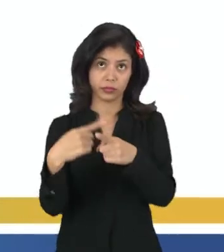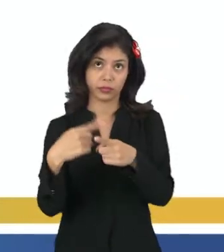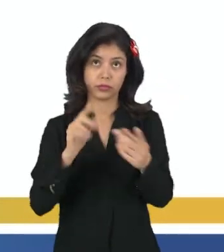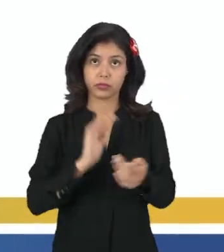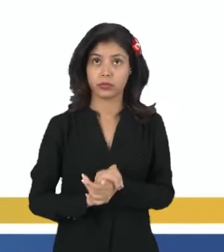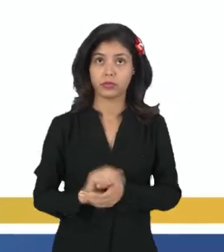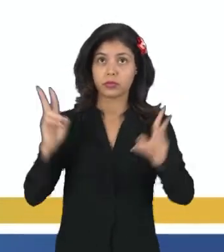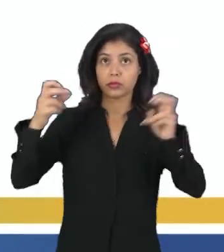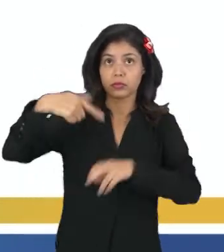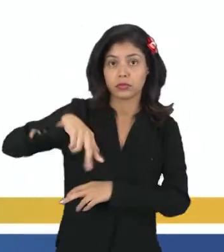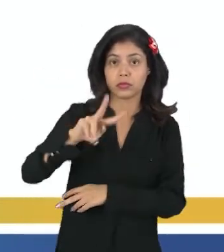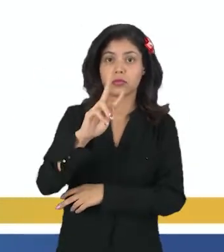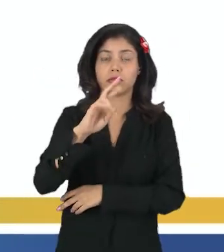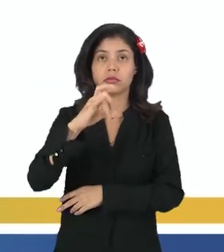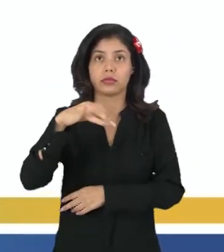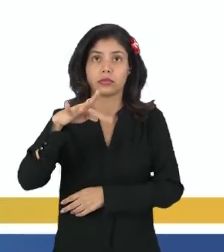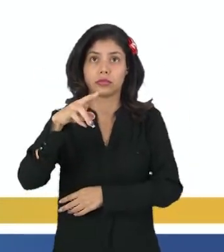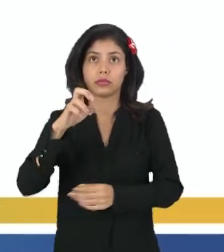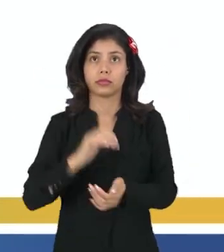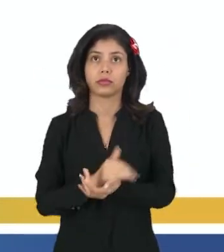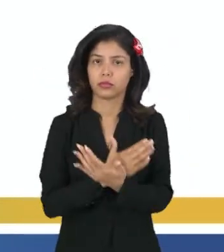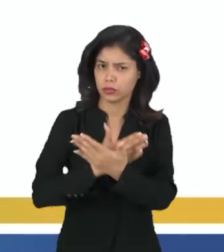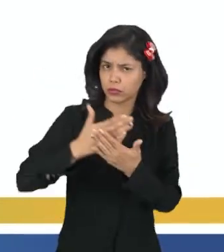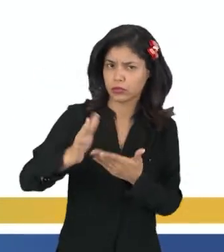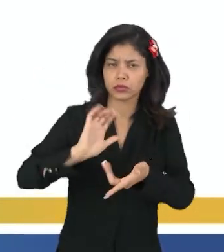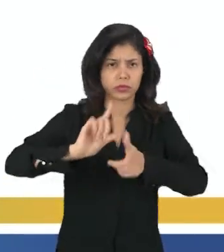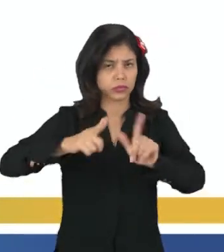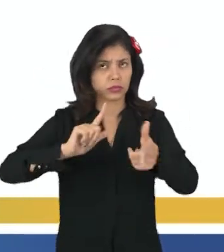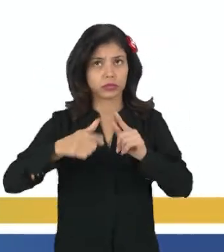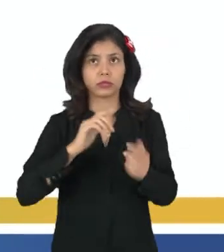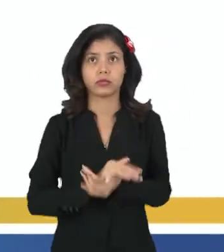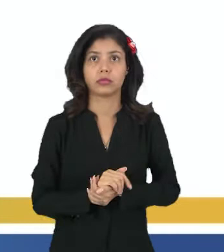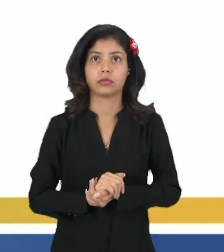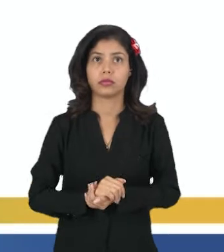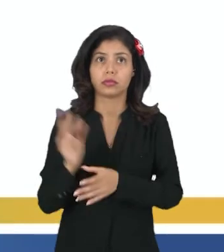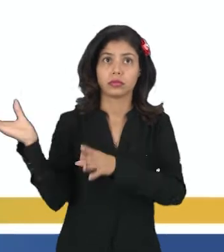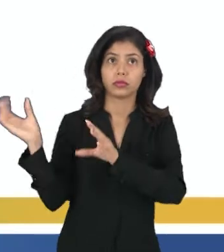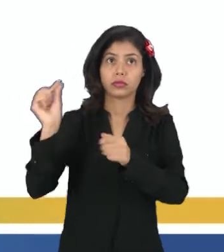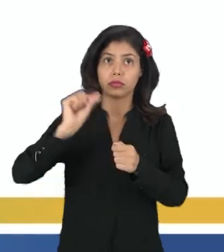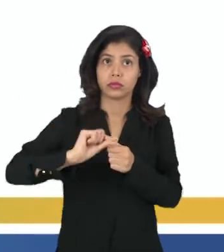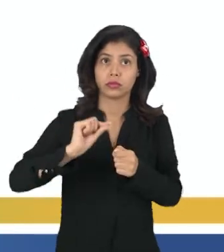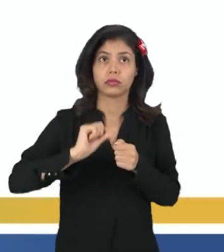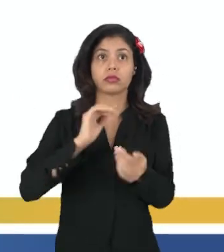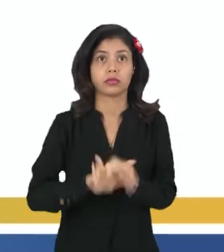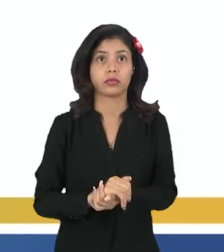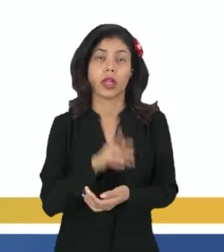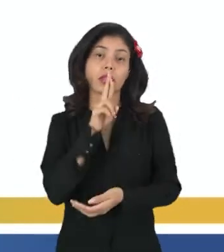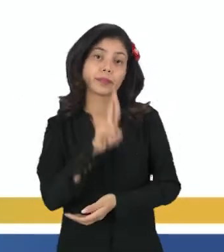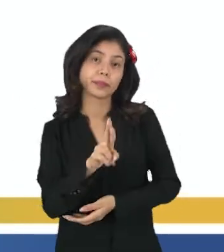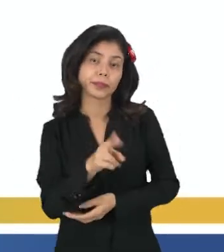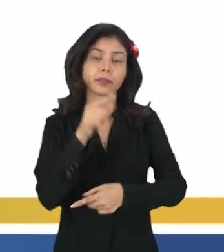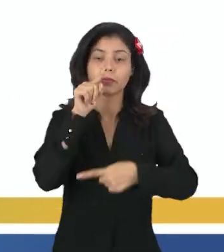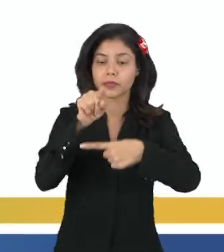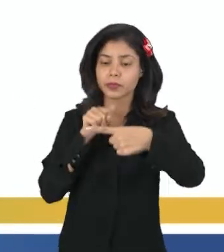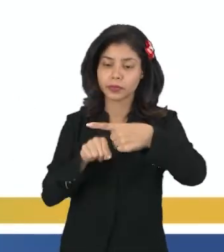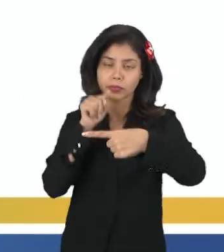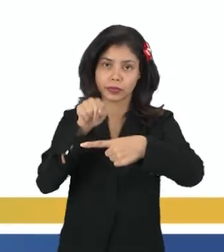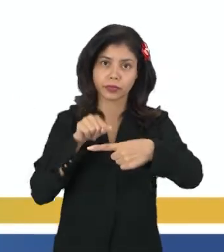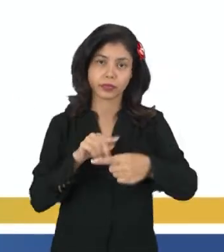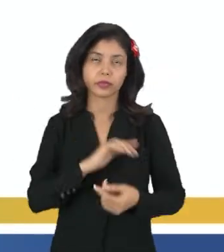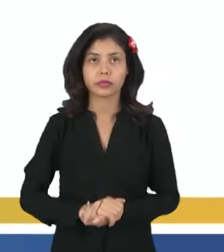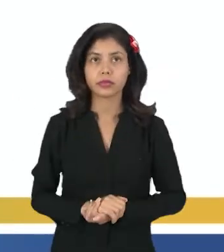porque a letra que vende cociente né E que nos remete ao resultado da divisão em outras palavras